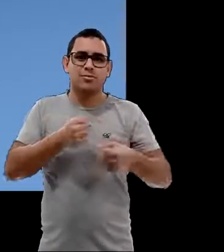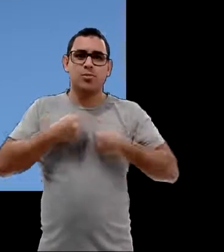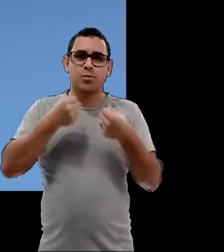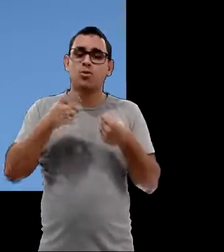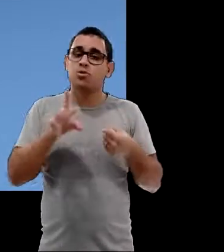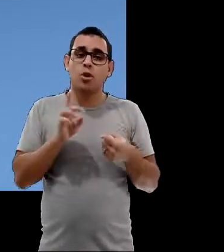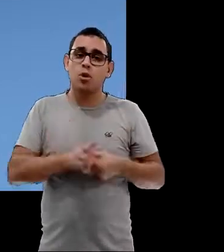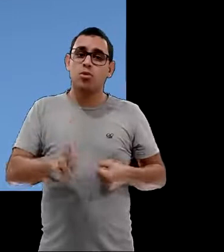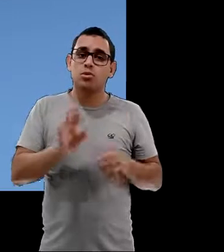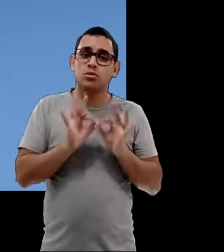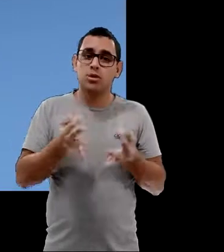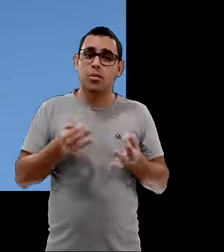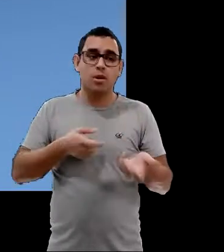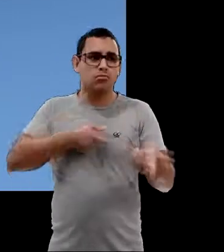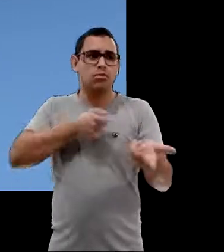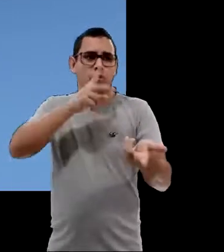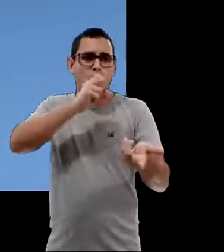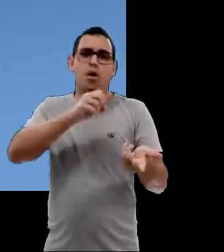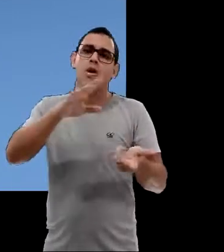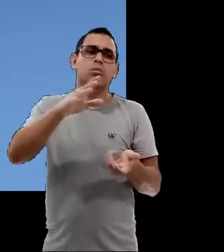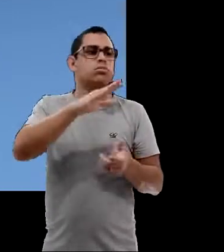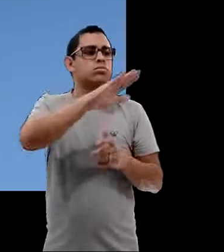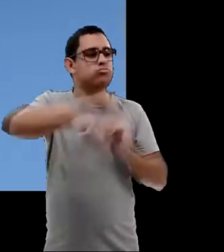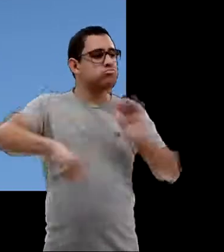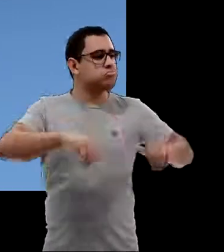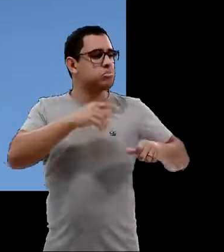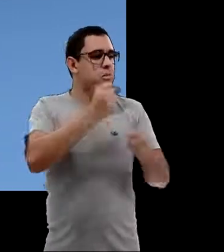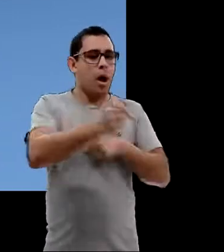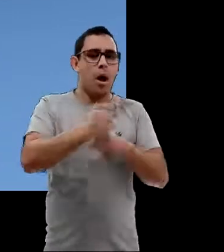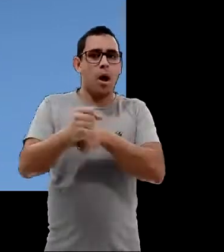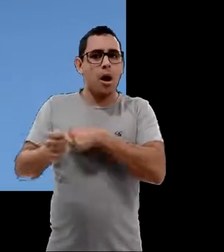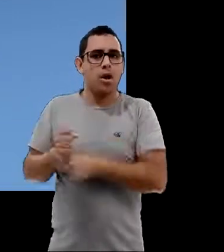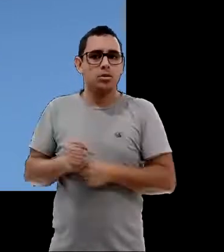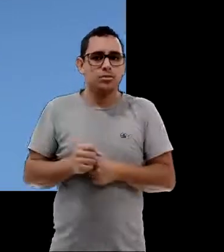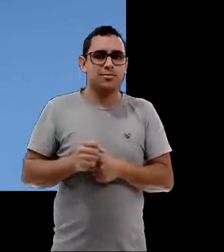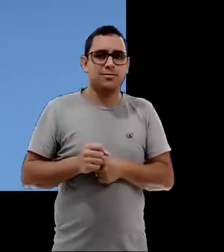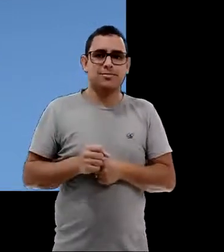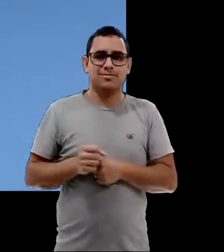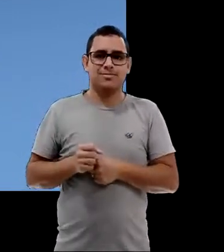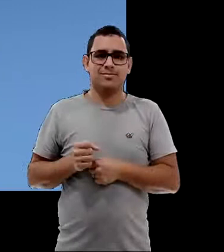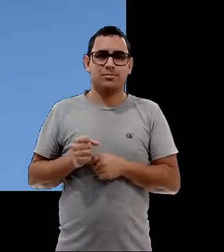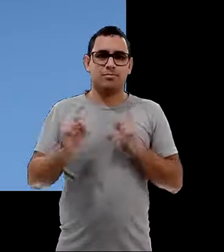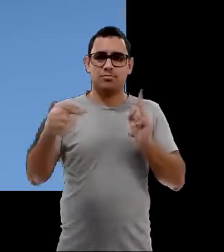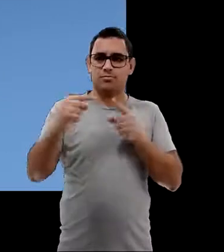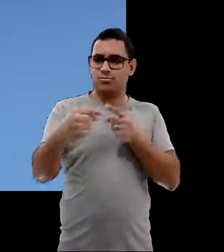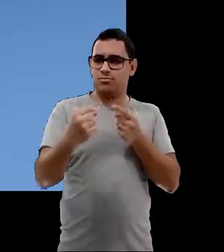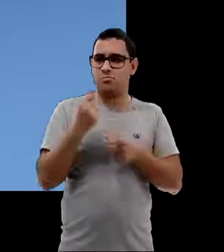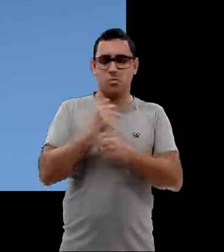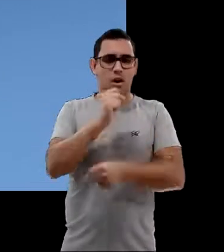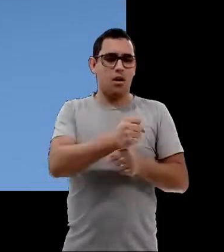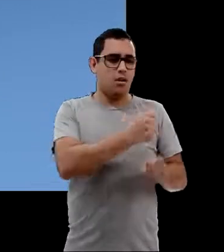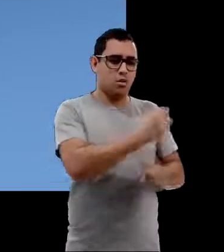Chinês, simplesmente na base da força, na base da violência, exterminando